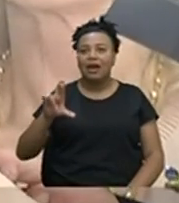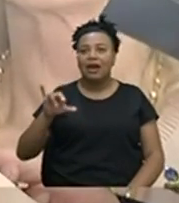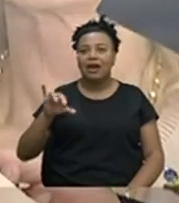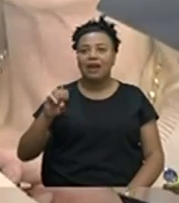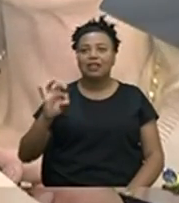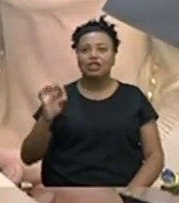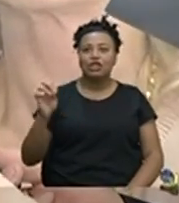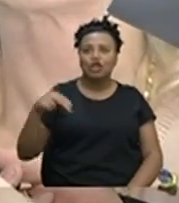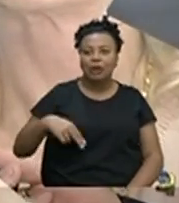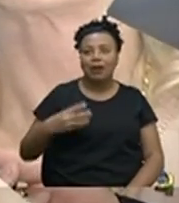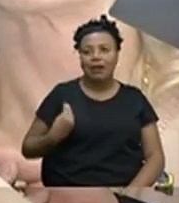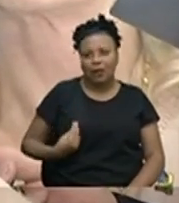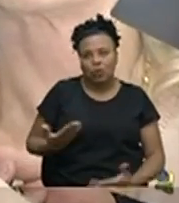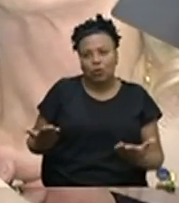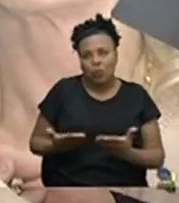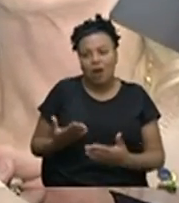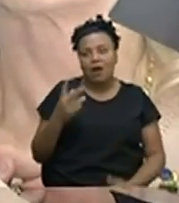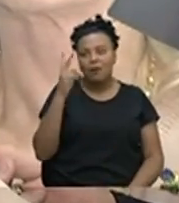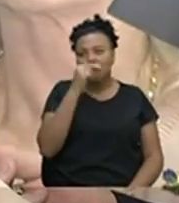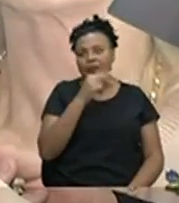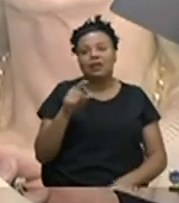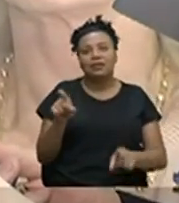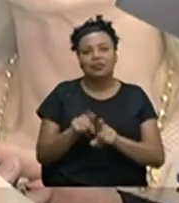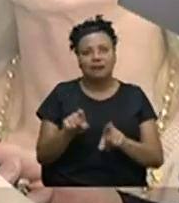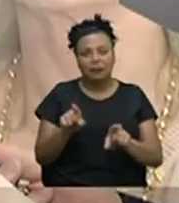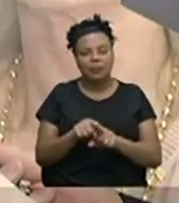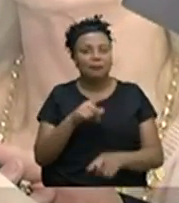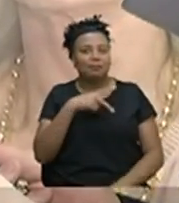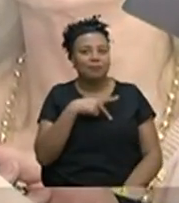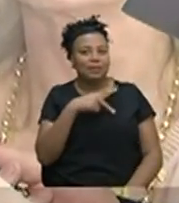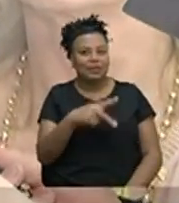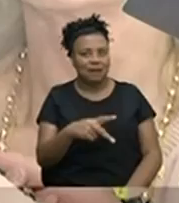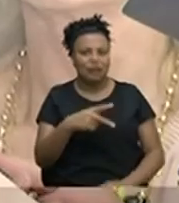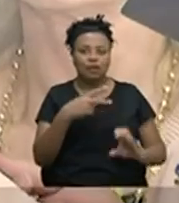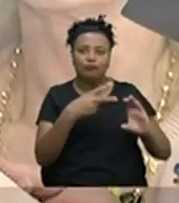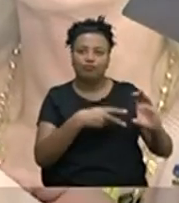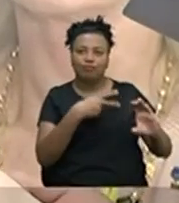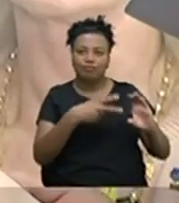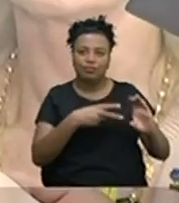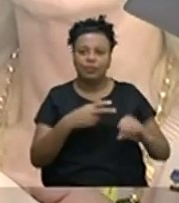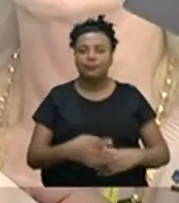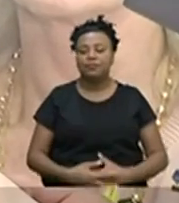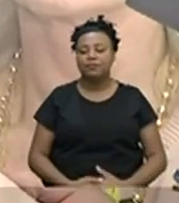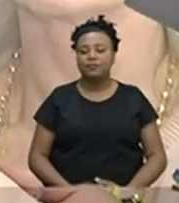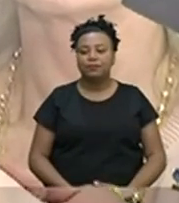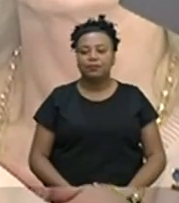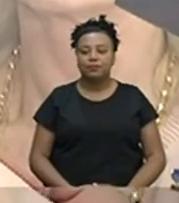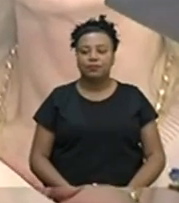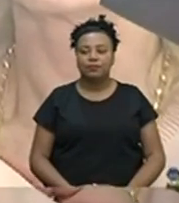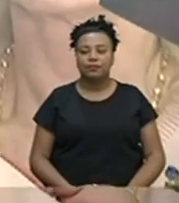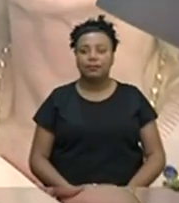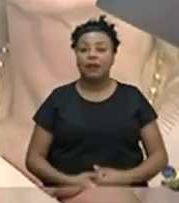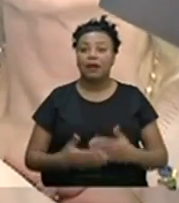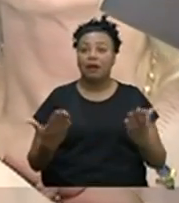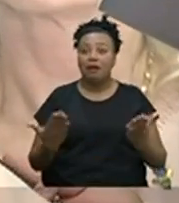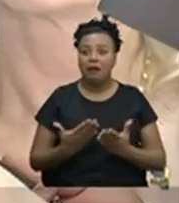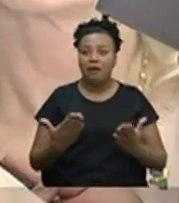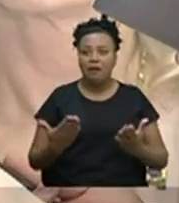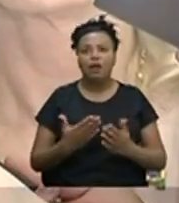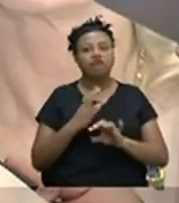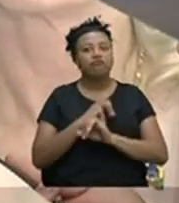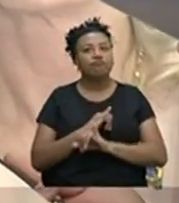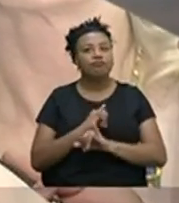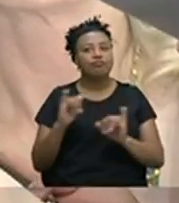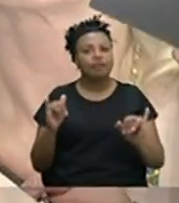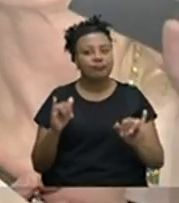atual prefeito e também presidente da Câmara de Vereadores. E agora vamos